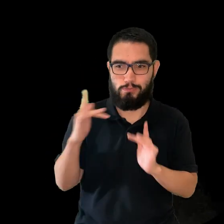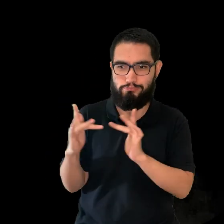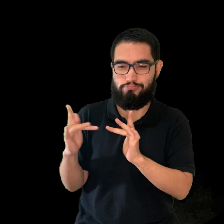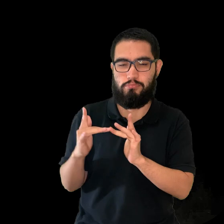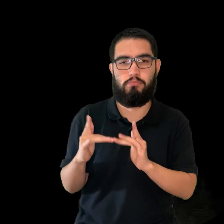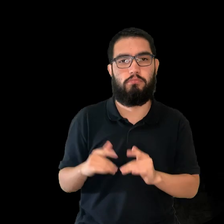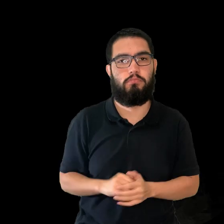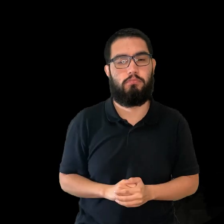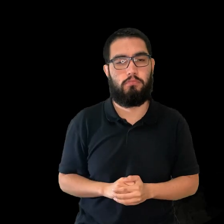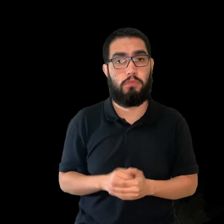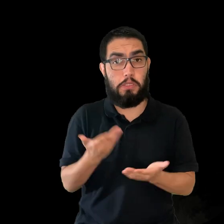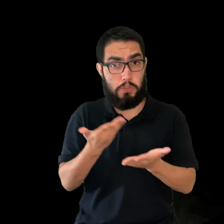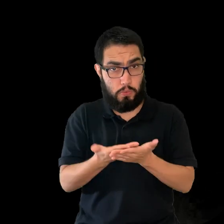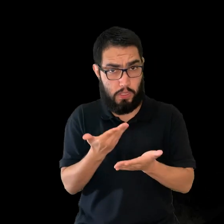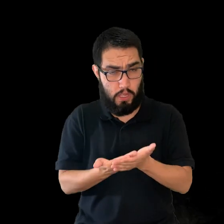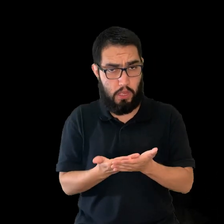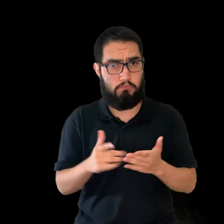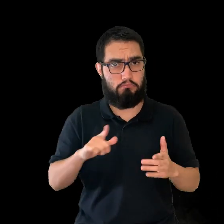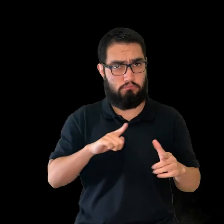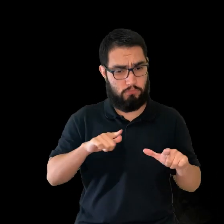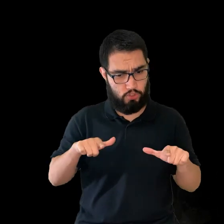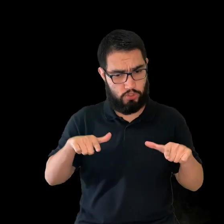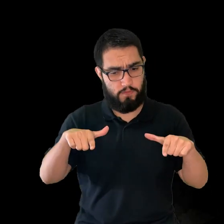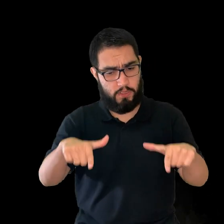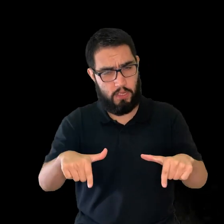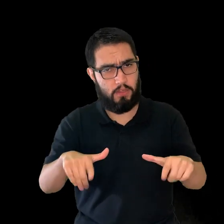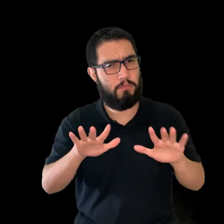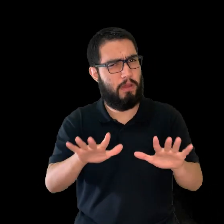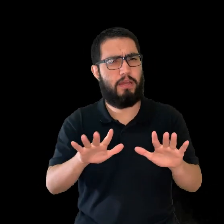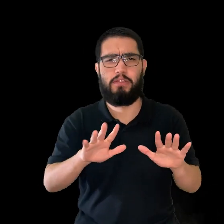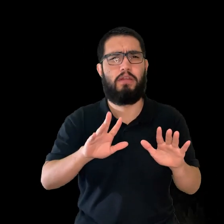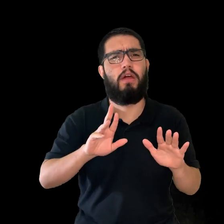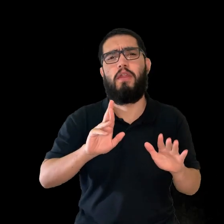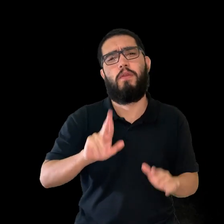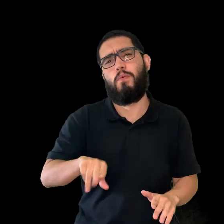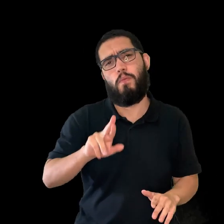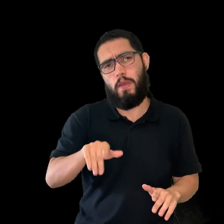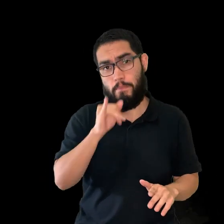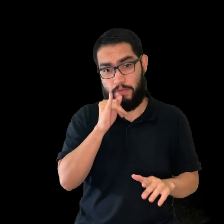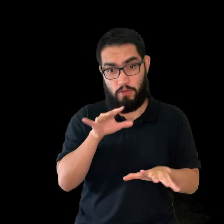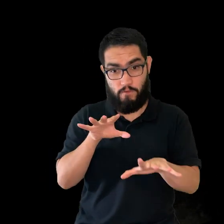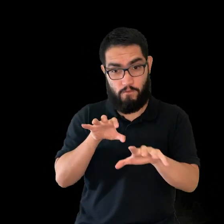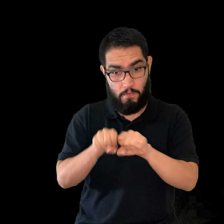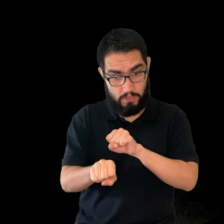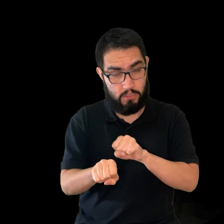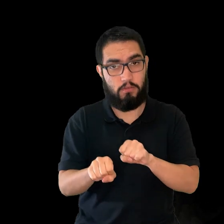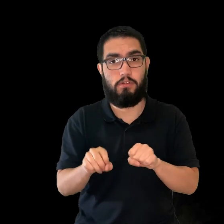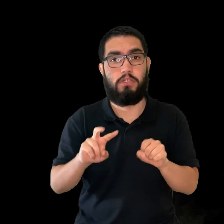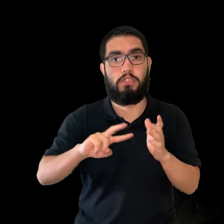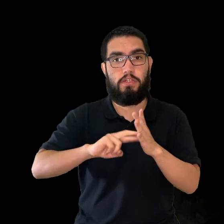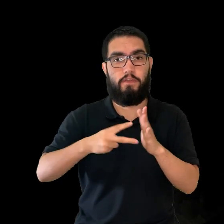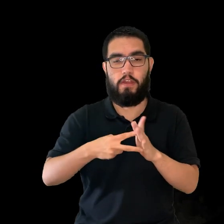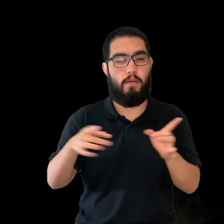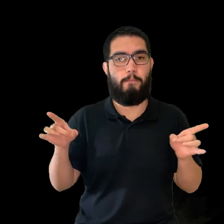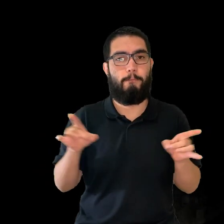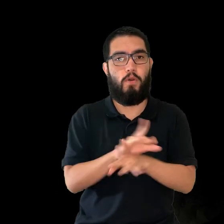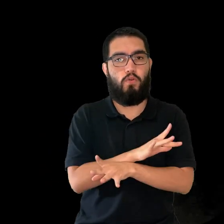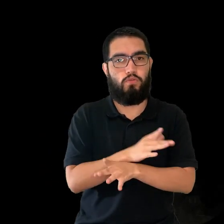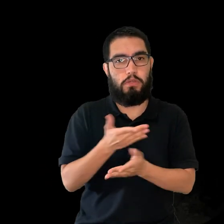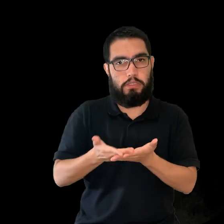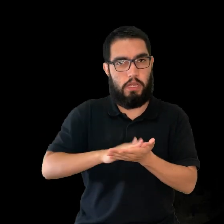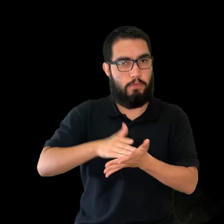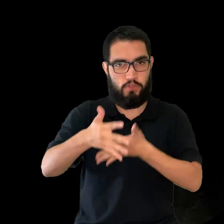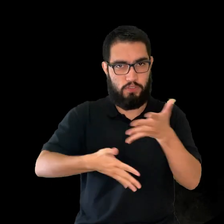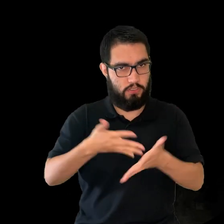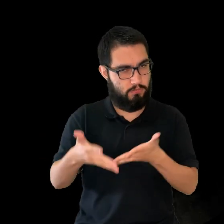muitas vezes, você estudar, ter o seu certificado, não significa que, apesar de uma formação, você já se sente pronto